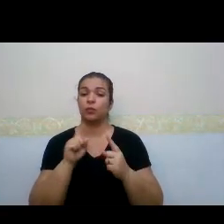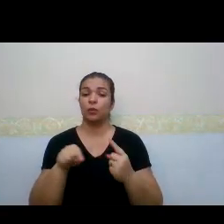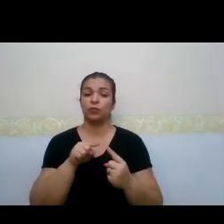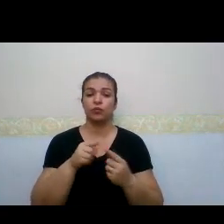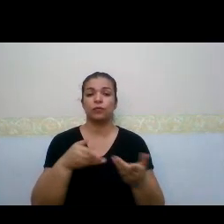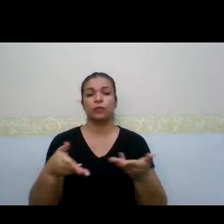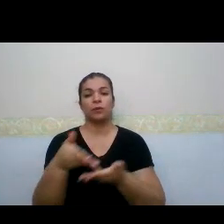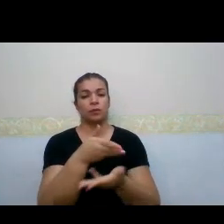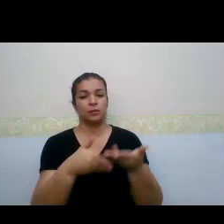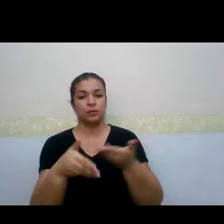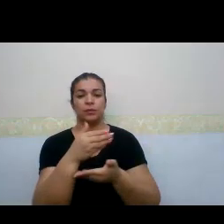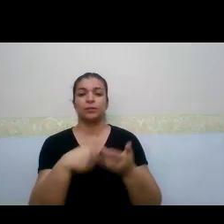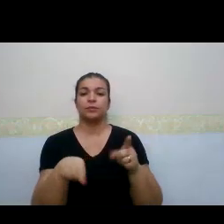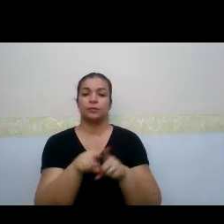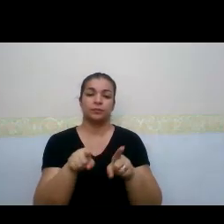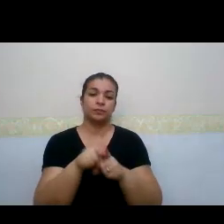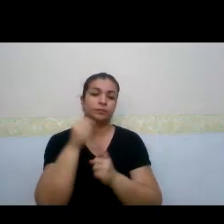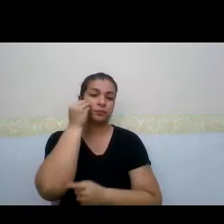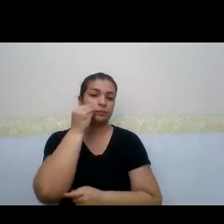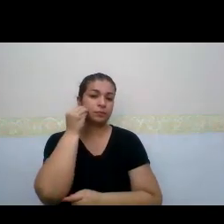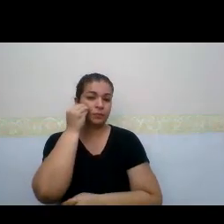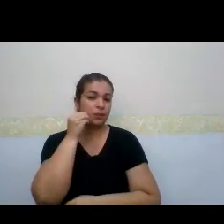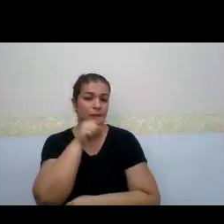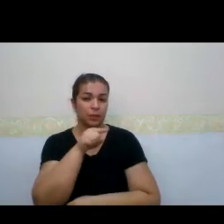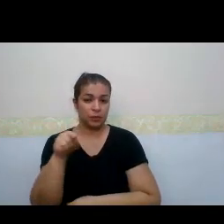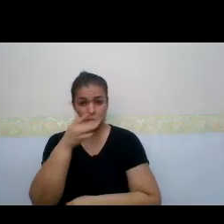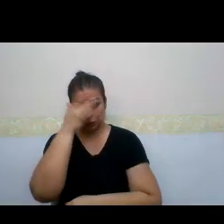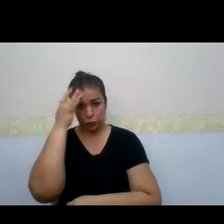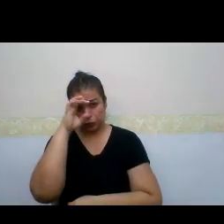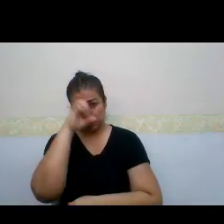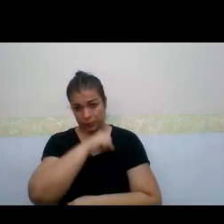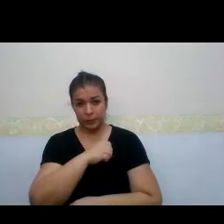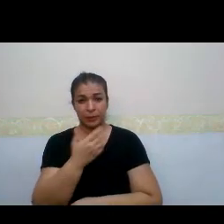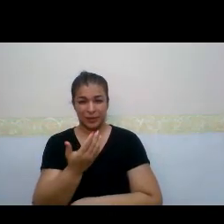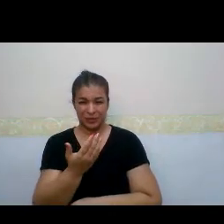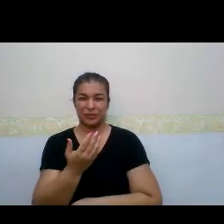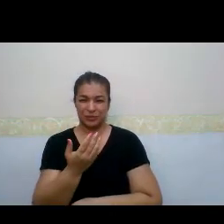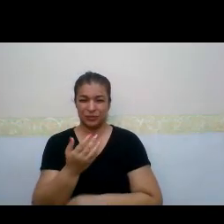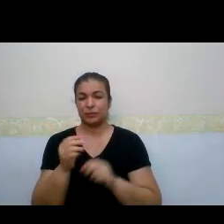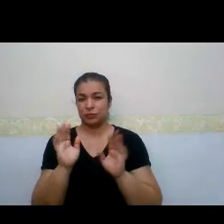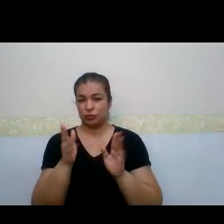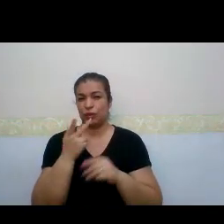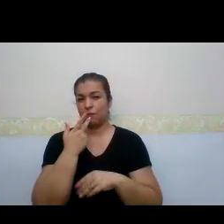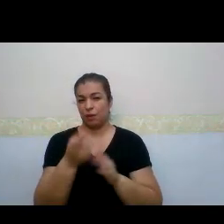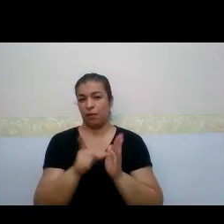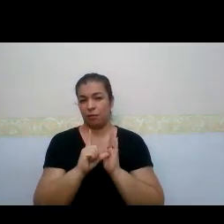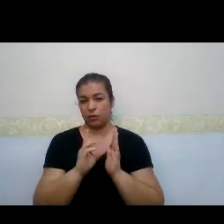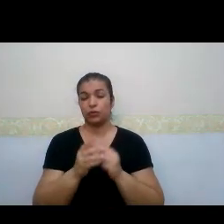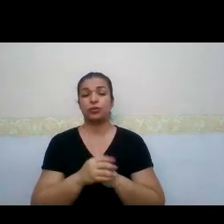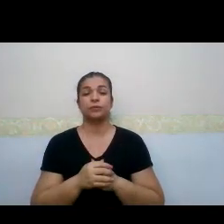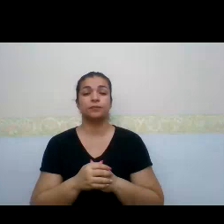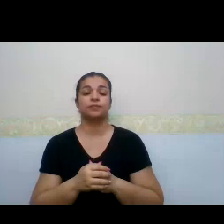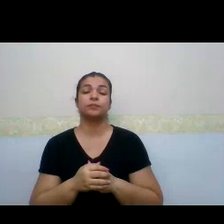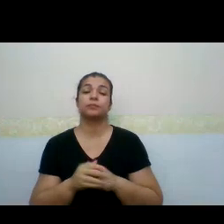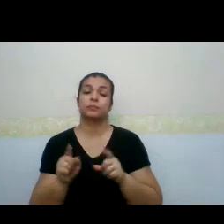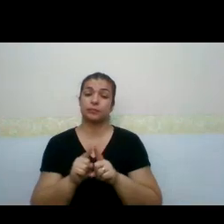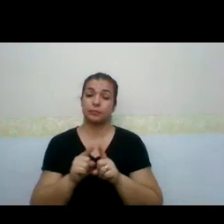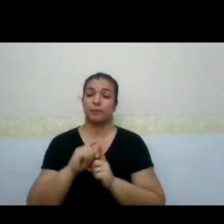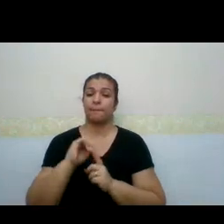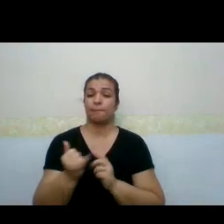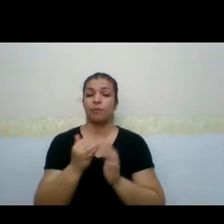nas experiências dos aprendentes. Já falei sobre essa temática um pouco mais cedo. Adotando uma abordagem